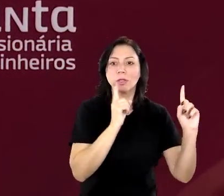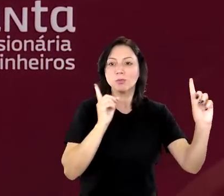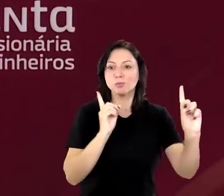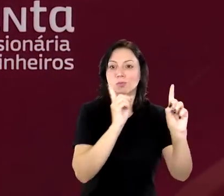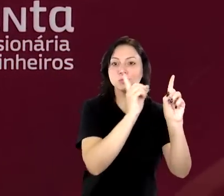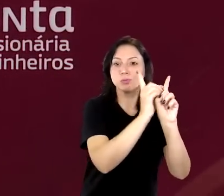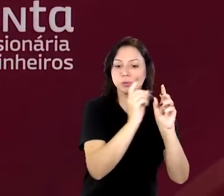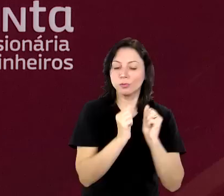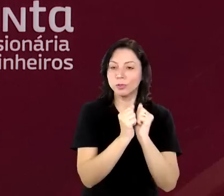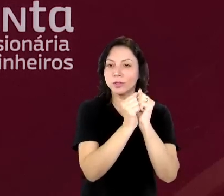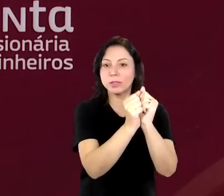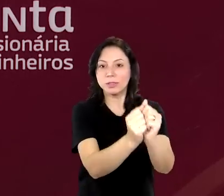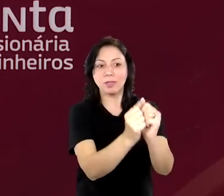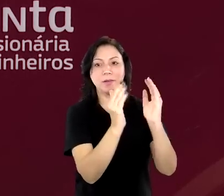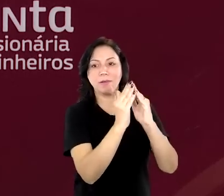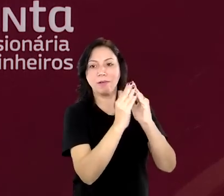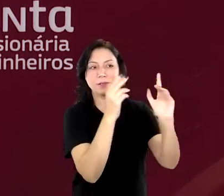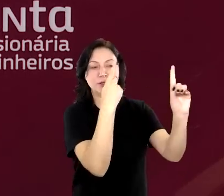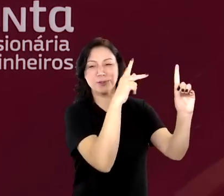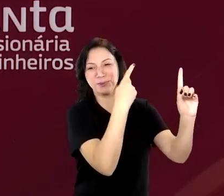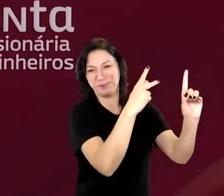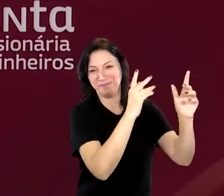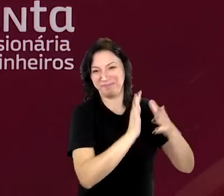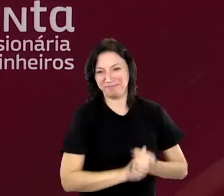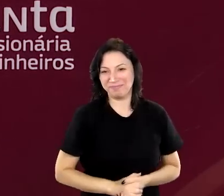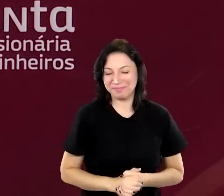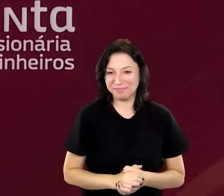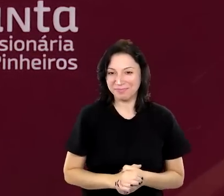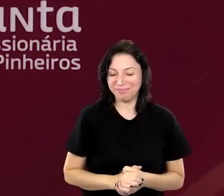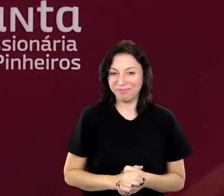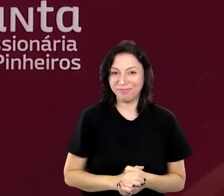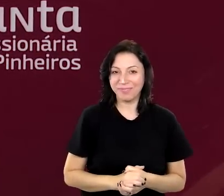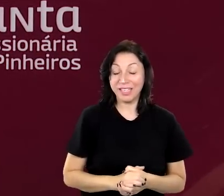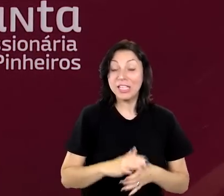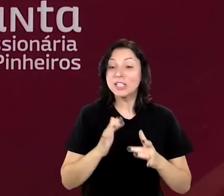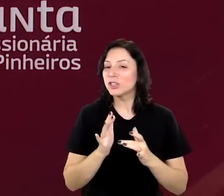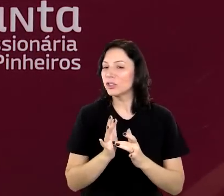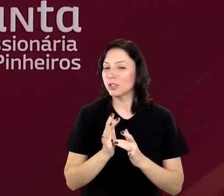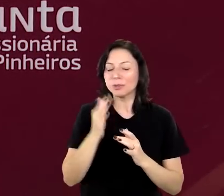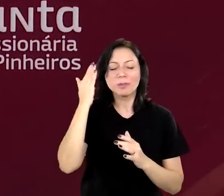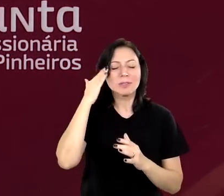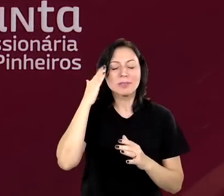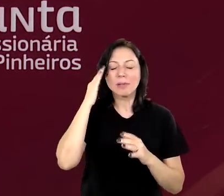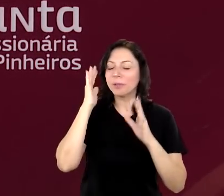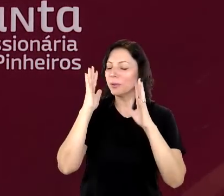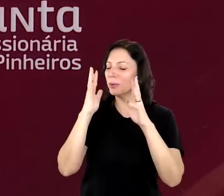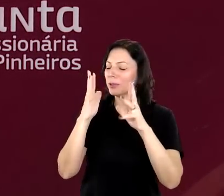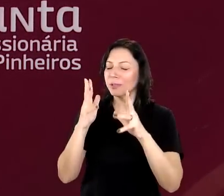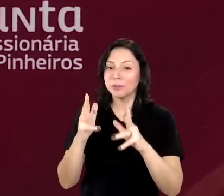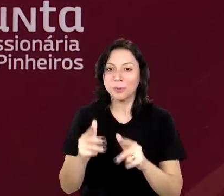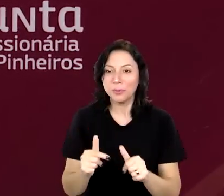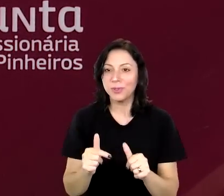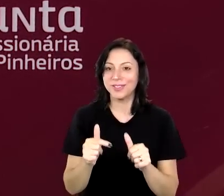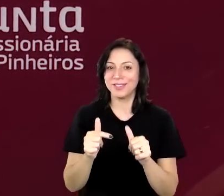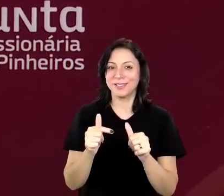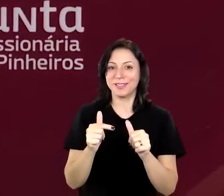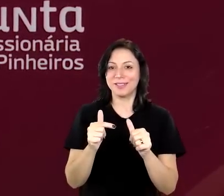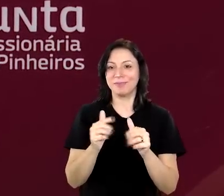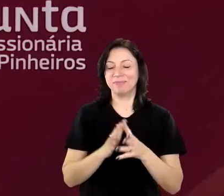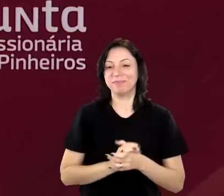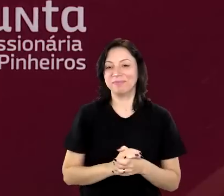de Zaqueu, Jesus sabia quem era Zaqueu. Jesus mandou plantar aquela árvore, Jesus sabia que Zaqueu tinha casa, Jesus sabia